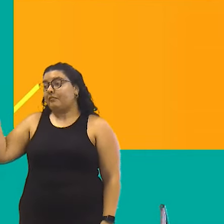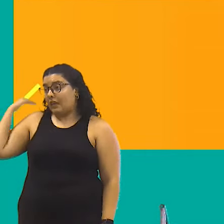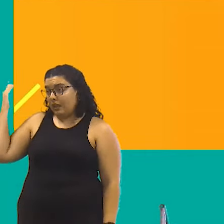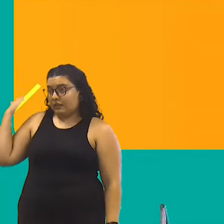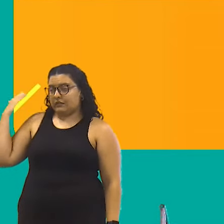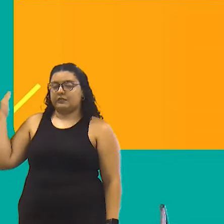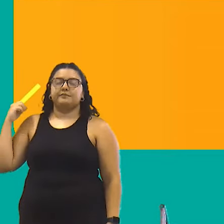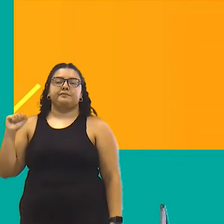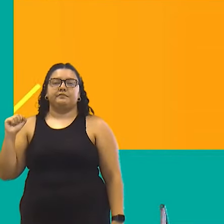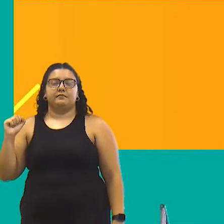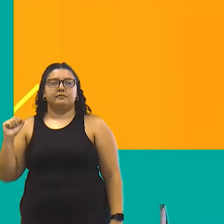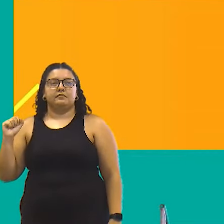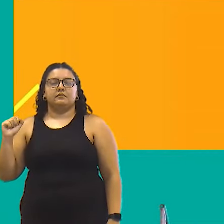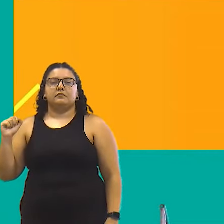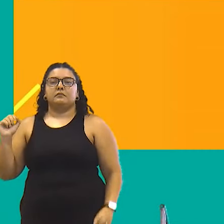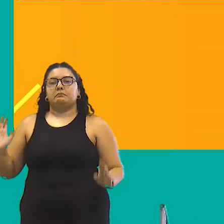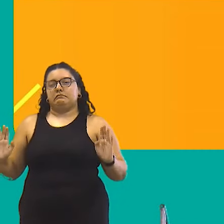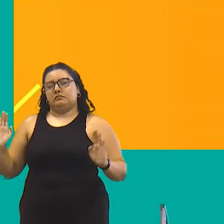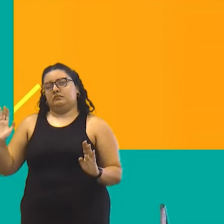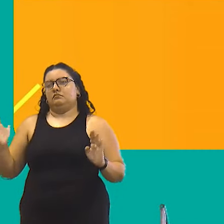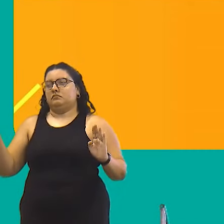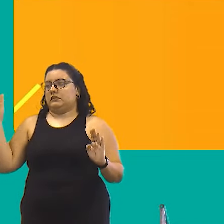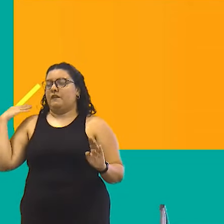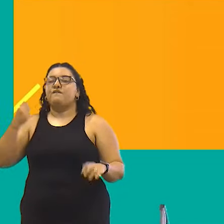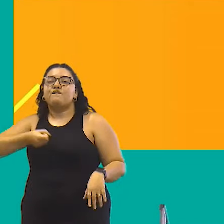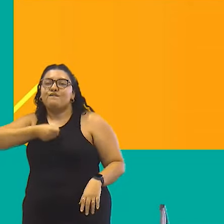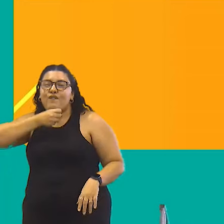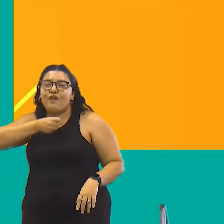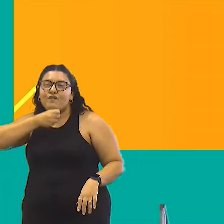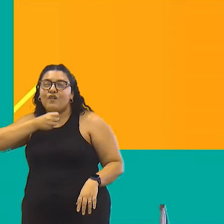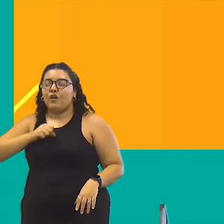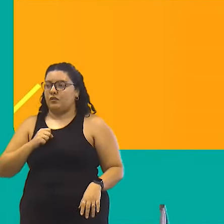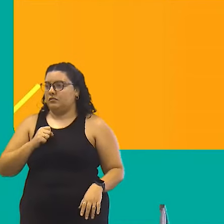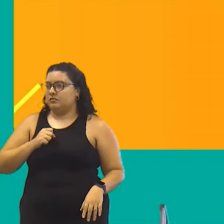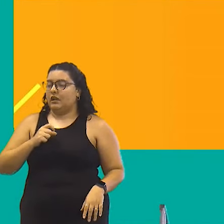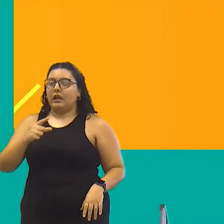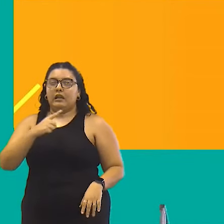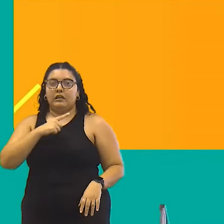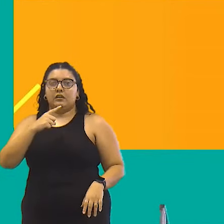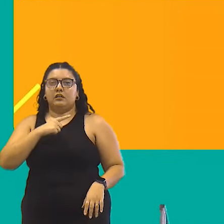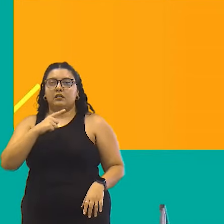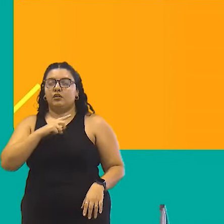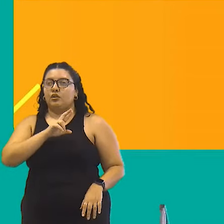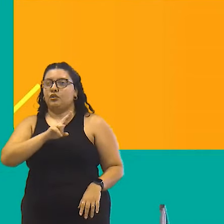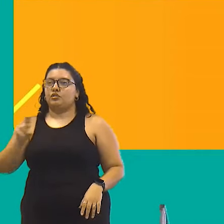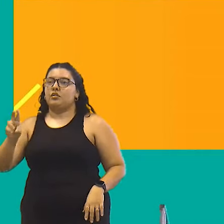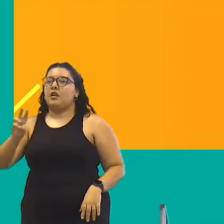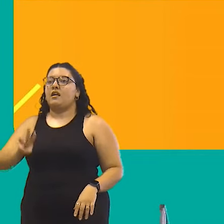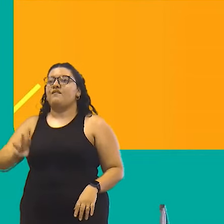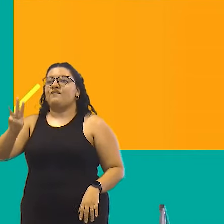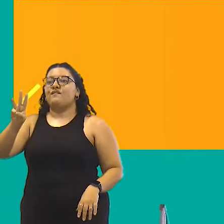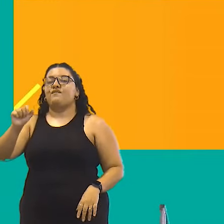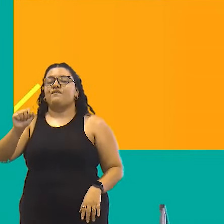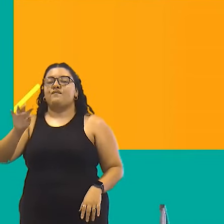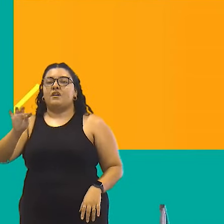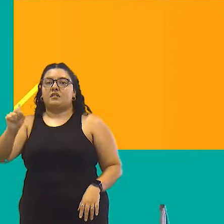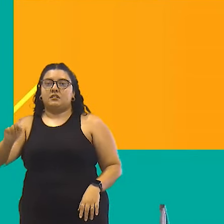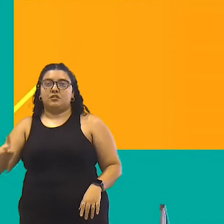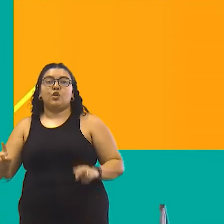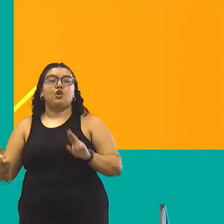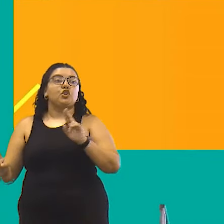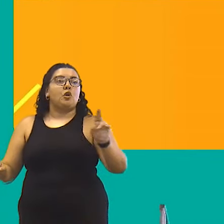Antigamente, no tempo de voinha, a gente não chamava watt, a gente chamava